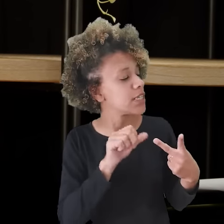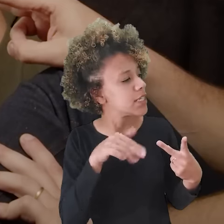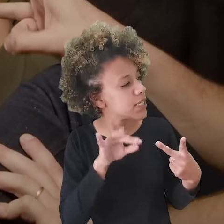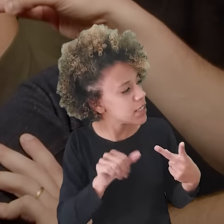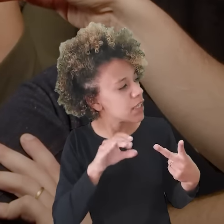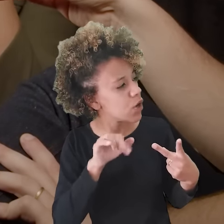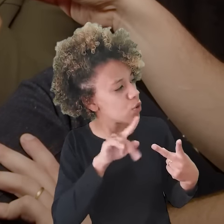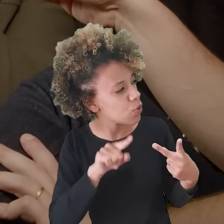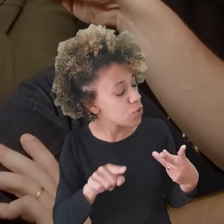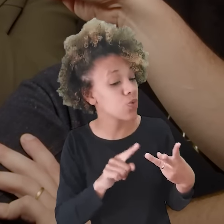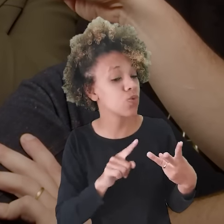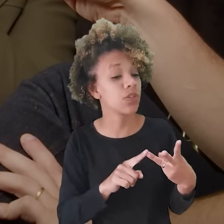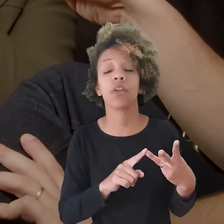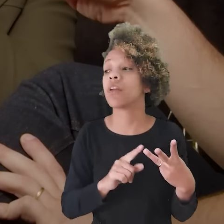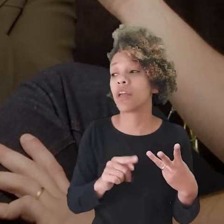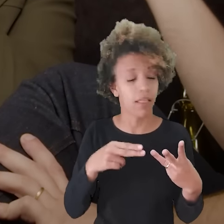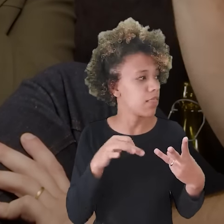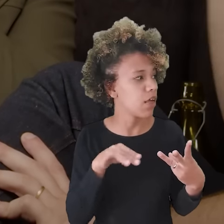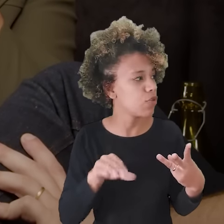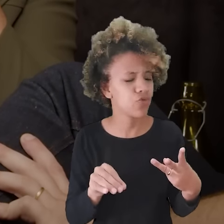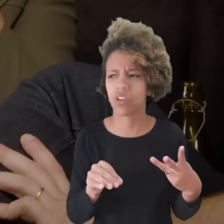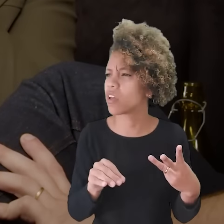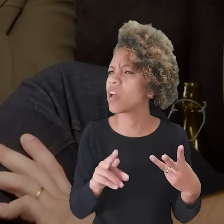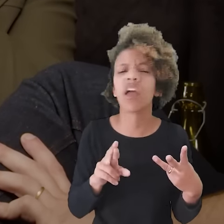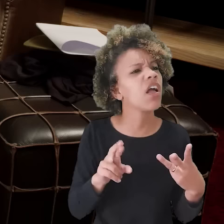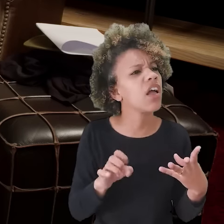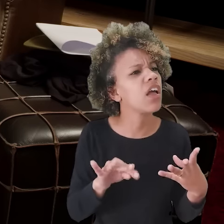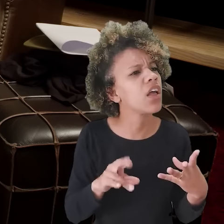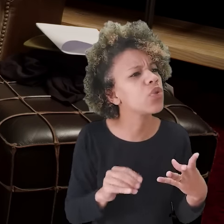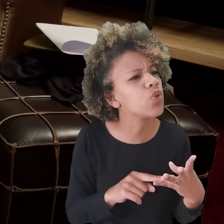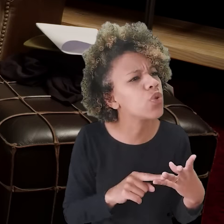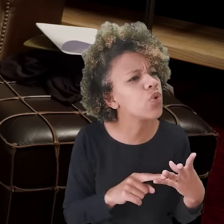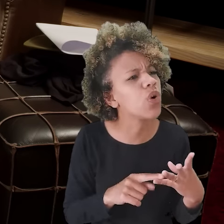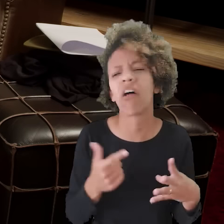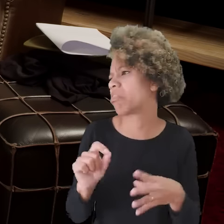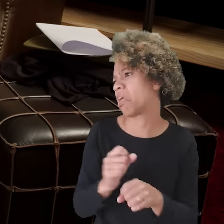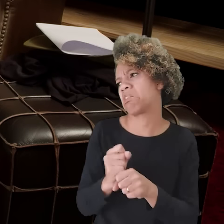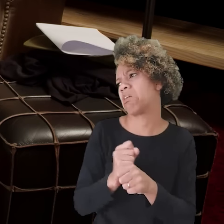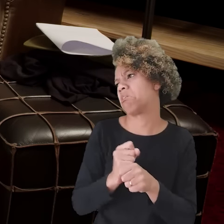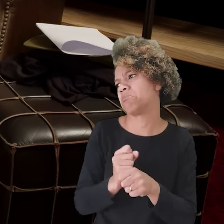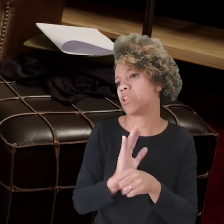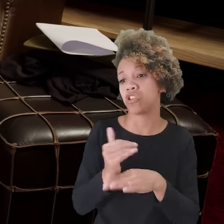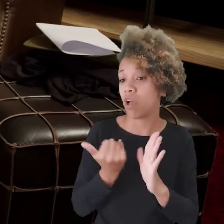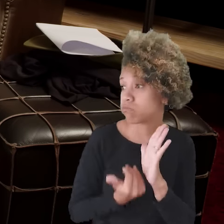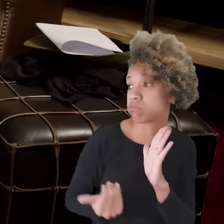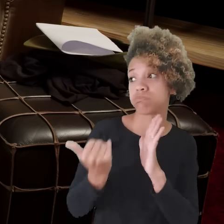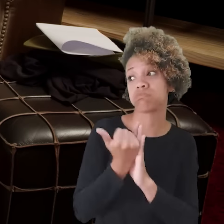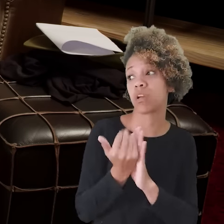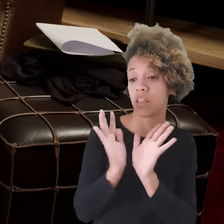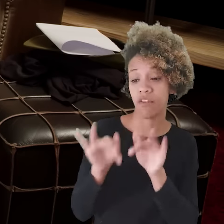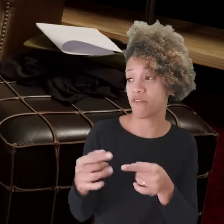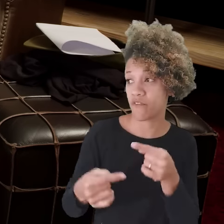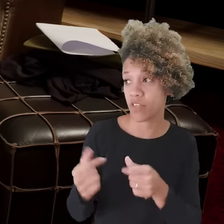Santa Cruz e chegou agora o retorno que tem 20 anos tinha 10 anos sei lá e já chegou na na